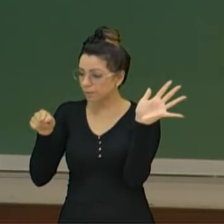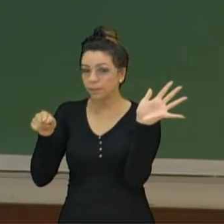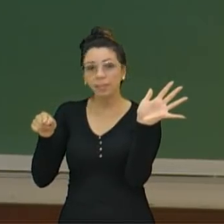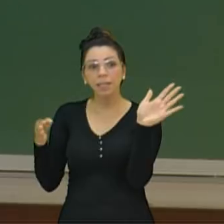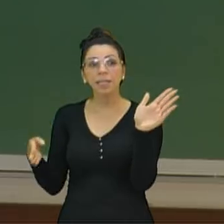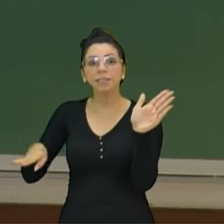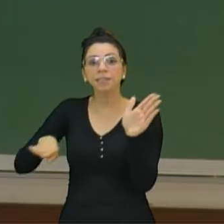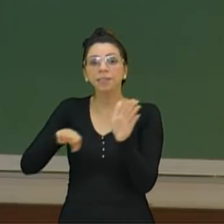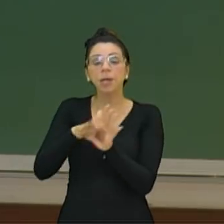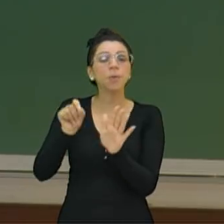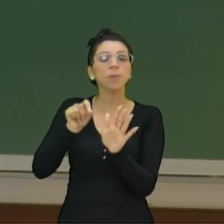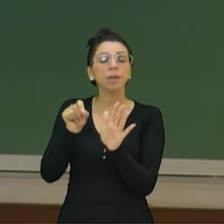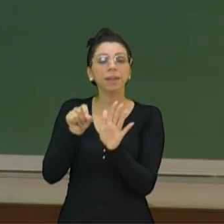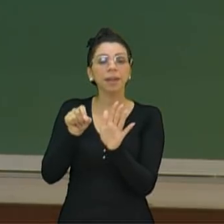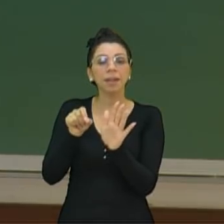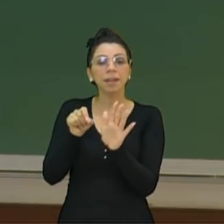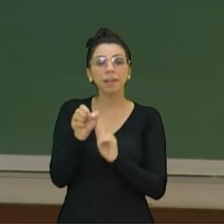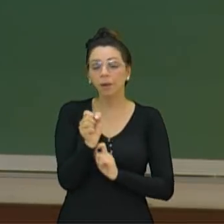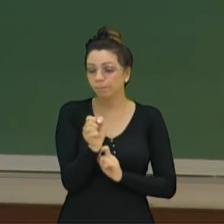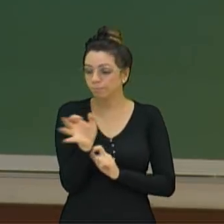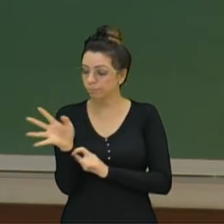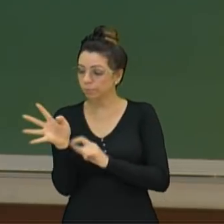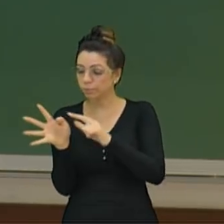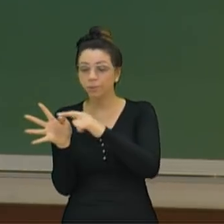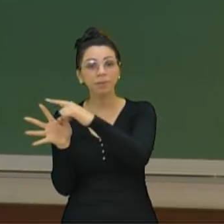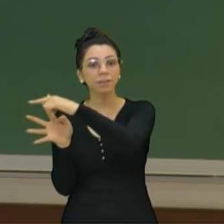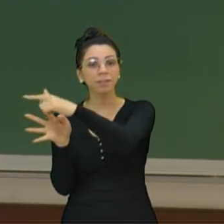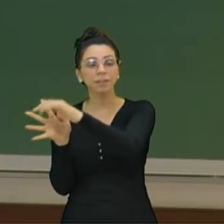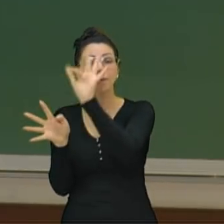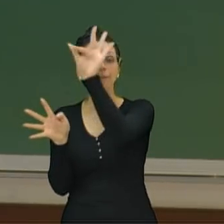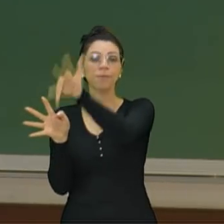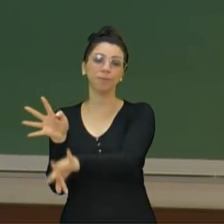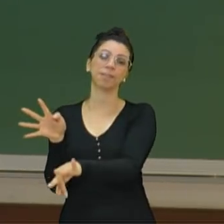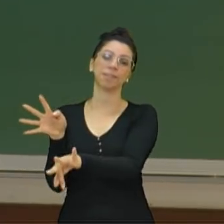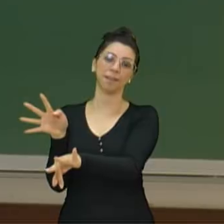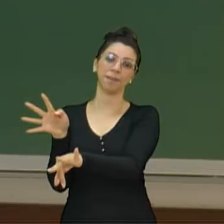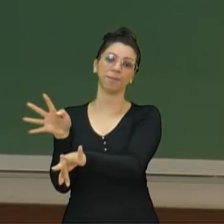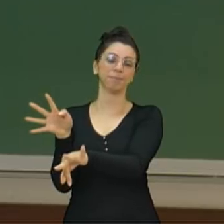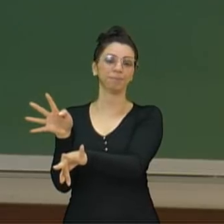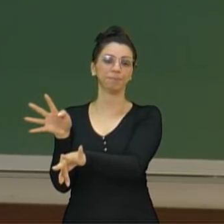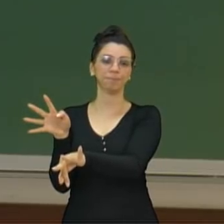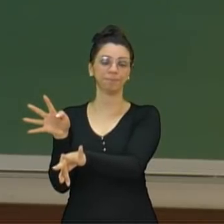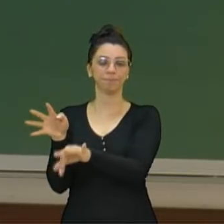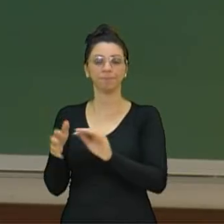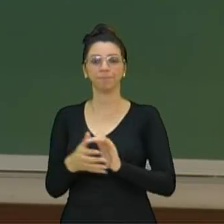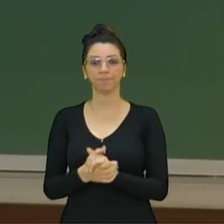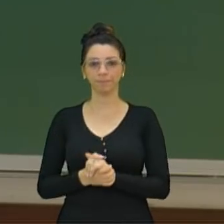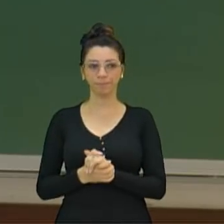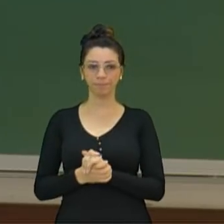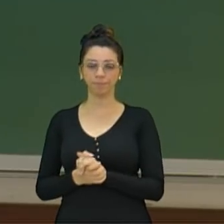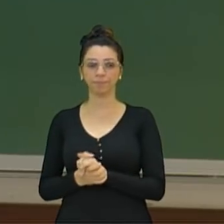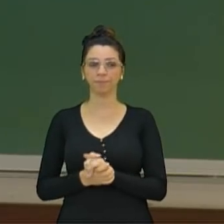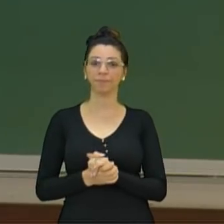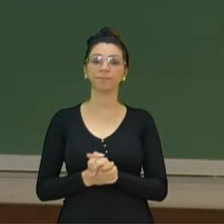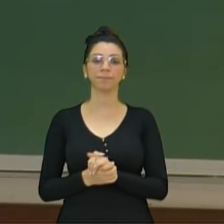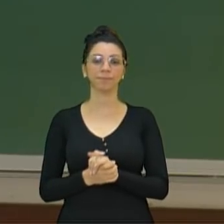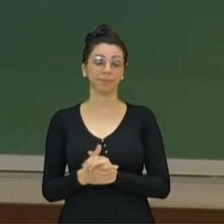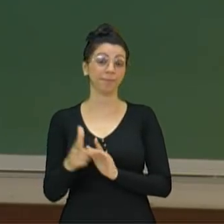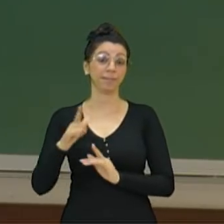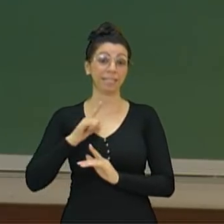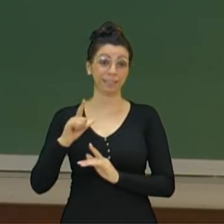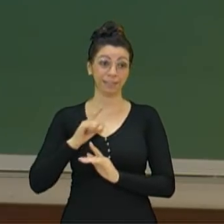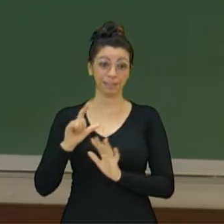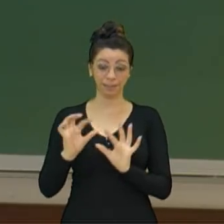suas terminações, ou seja, no final, no término desse neurônio. Então, eu vou dizer que eu tenho o